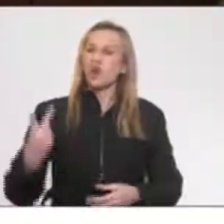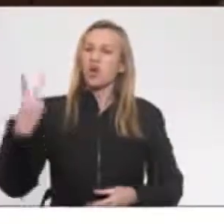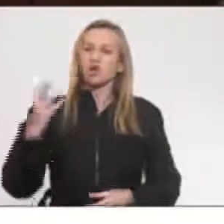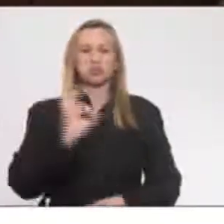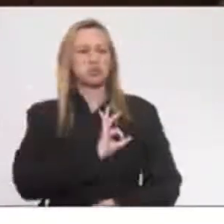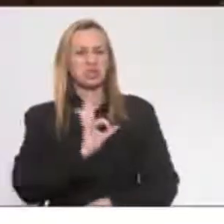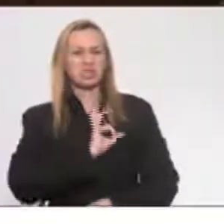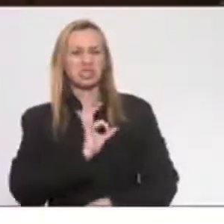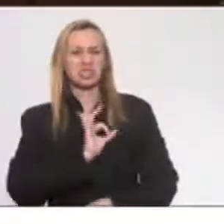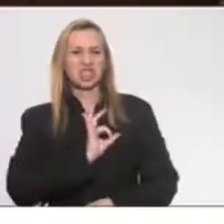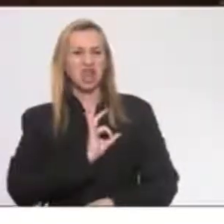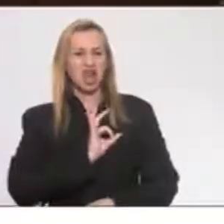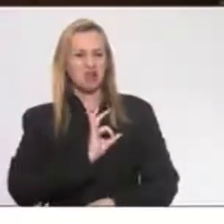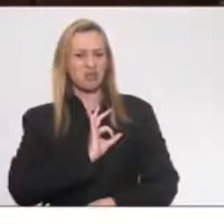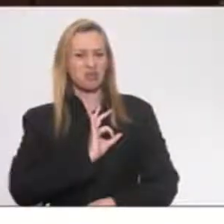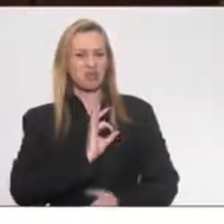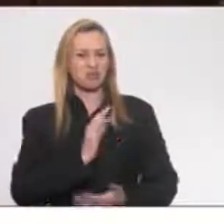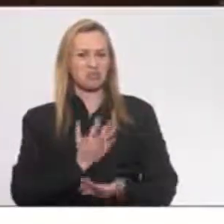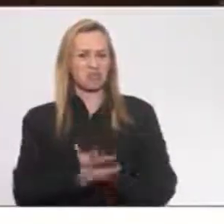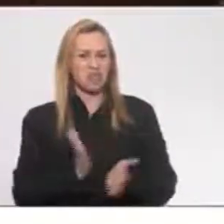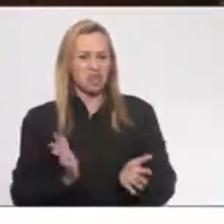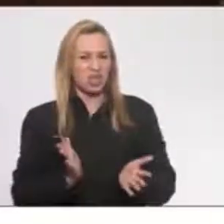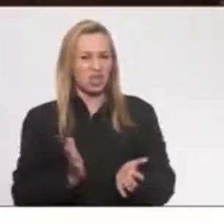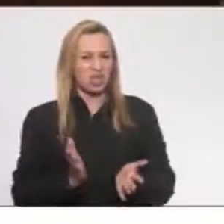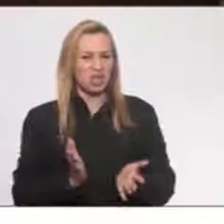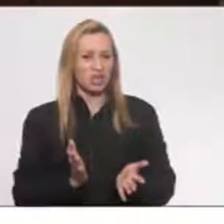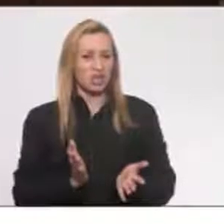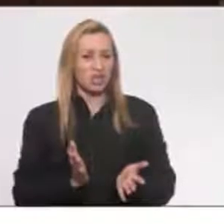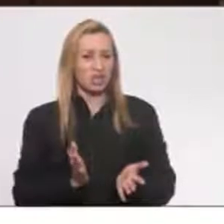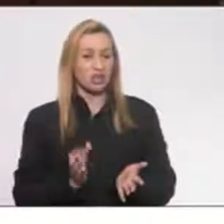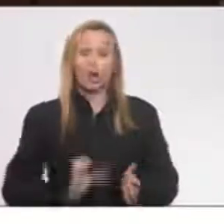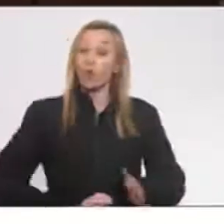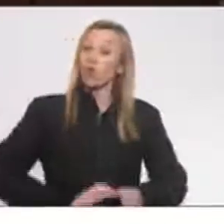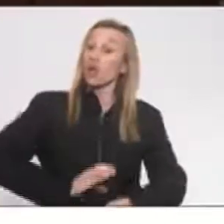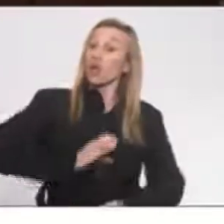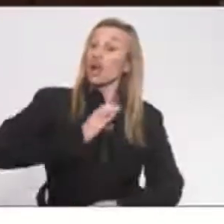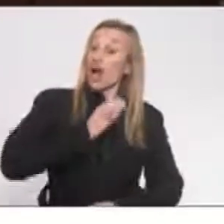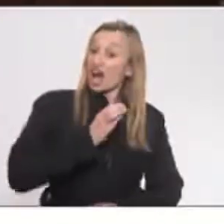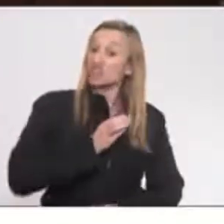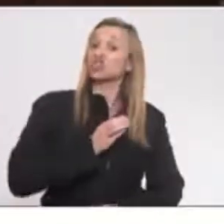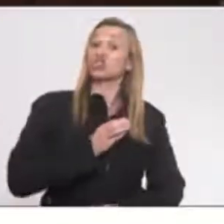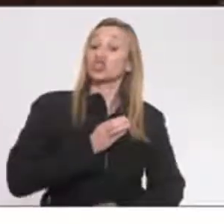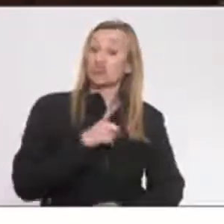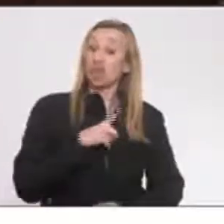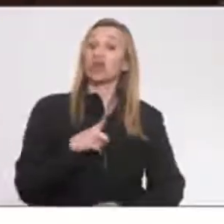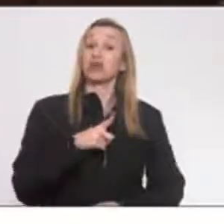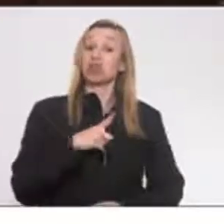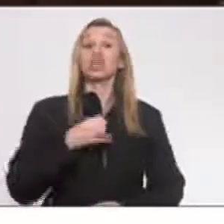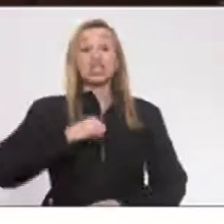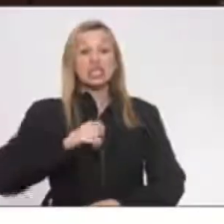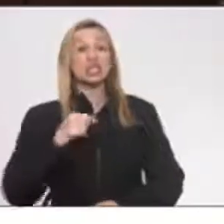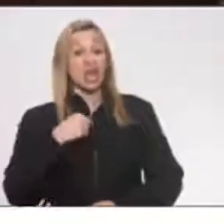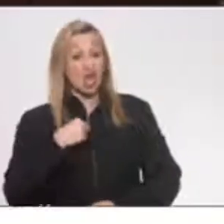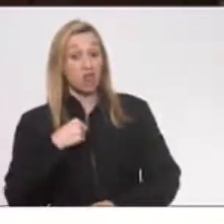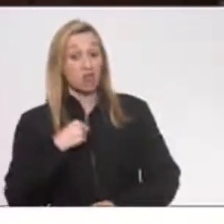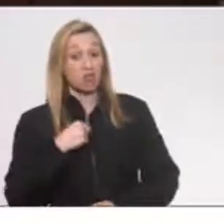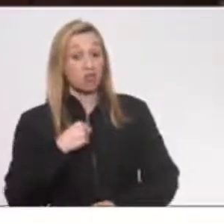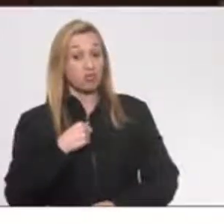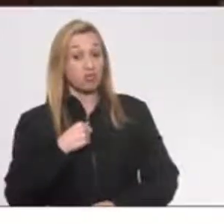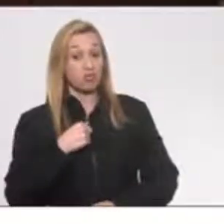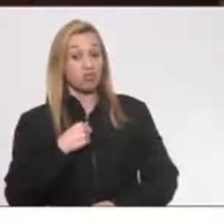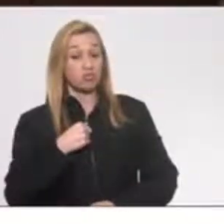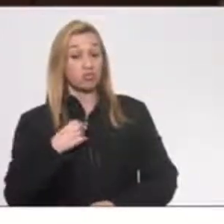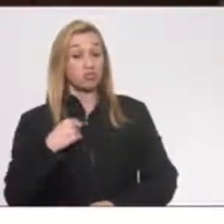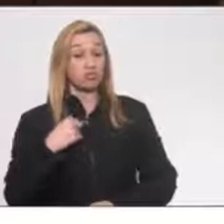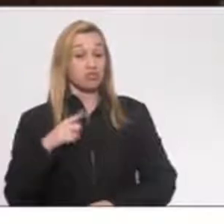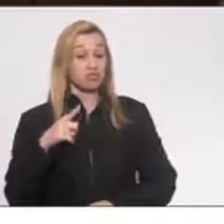policial tem agora a coragem de agir e deveria ter feito naquele episódio. Se eu fosse policial, não